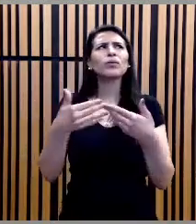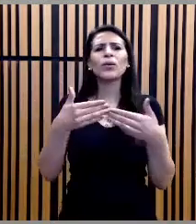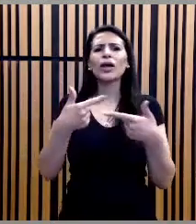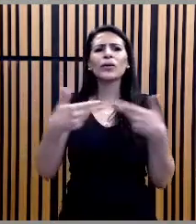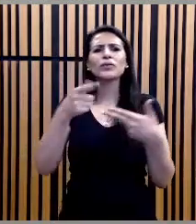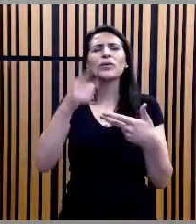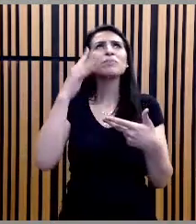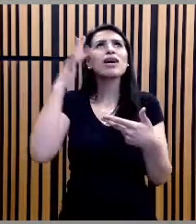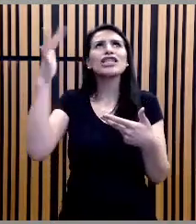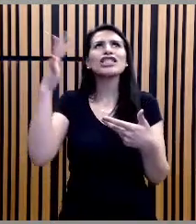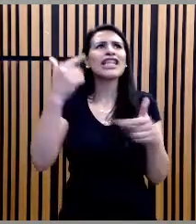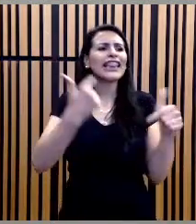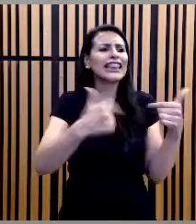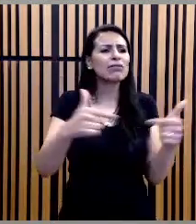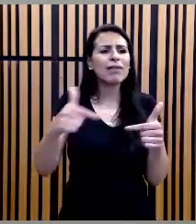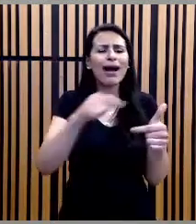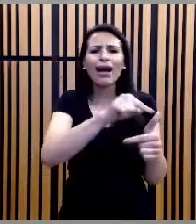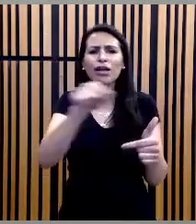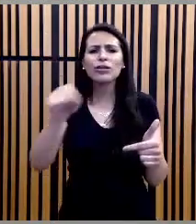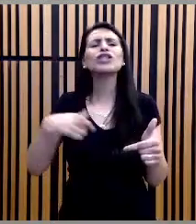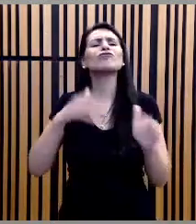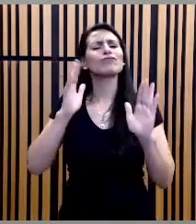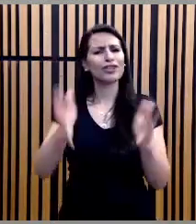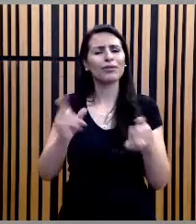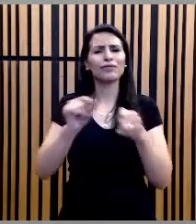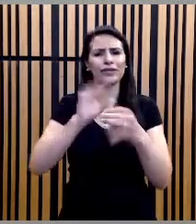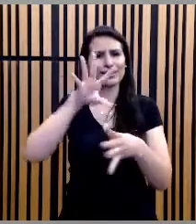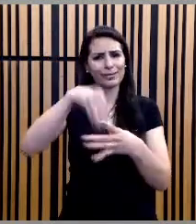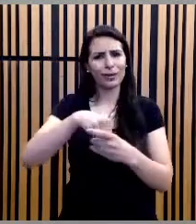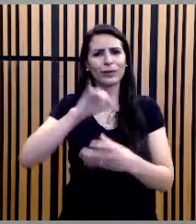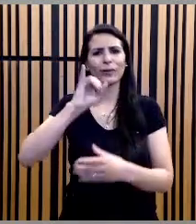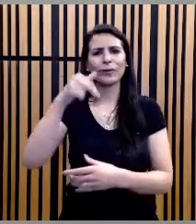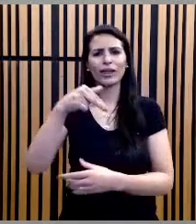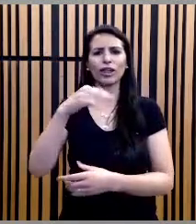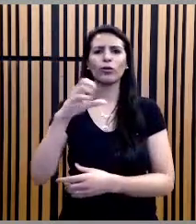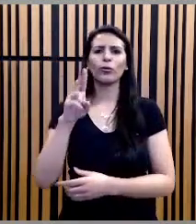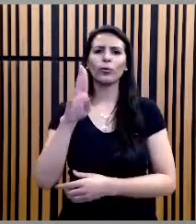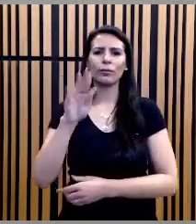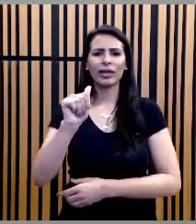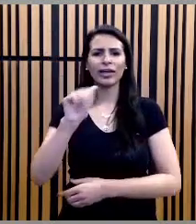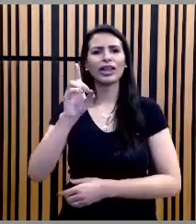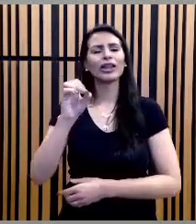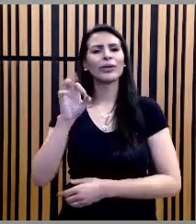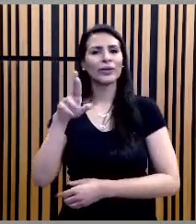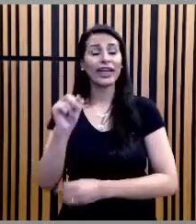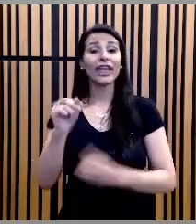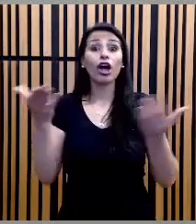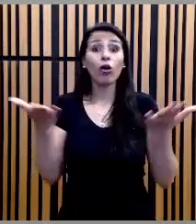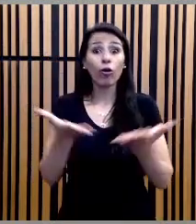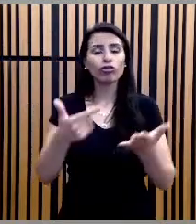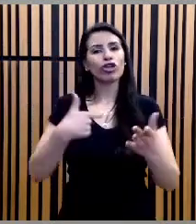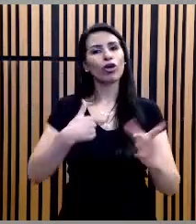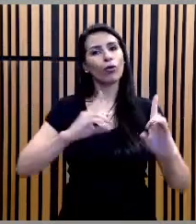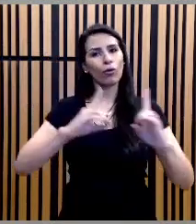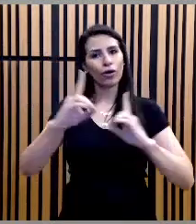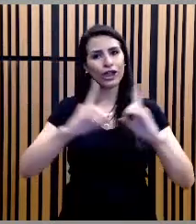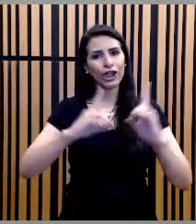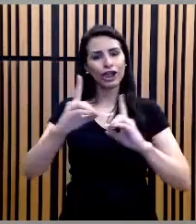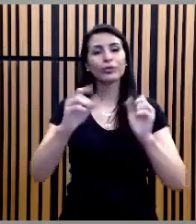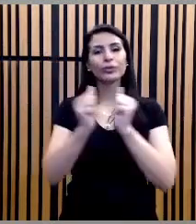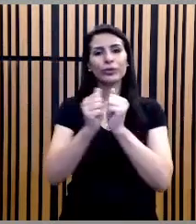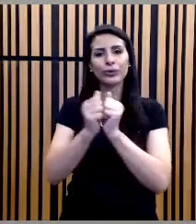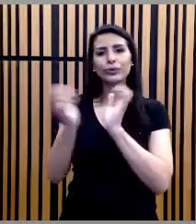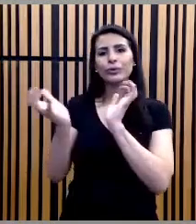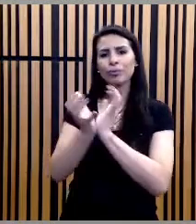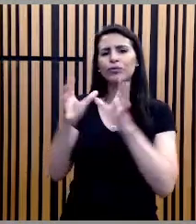de uma incubadora, assim, eu fiz, pessoal. E hoje eu coordeno aí junto com vários colegas, a gente